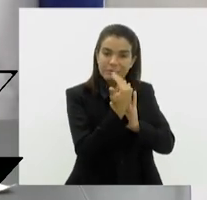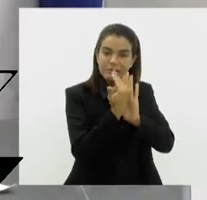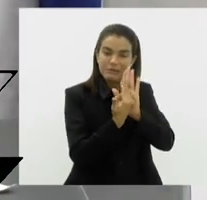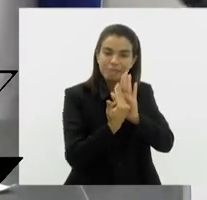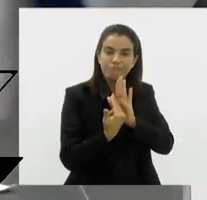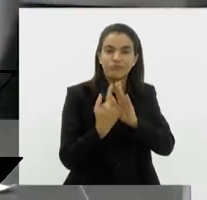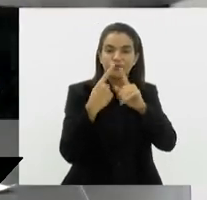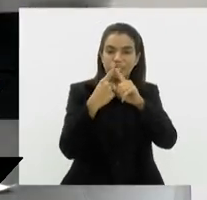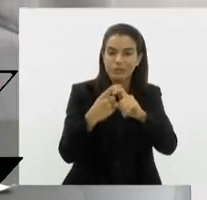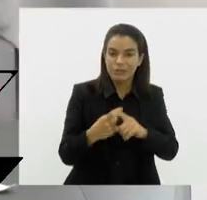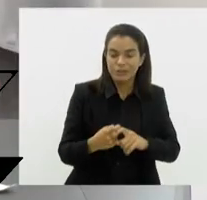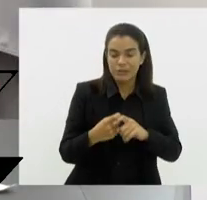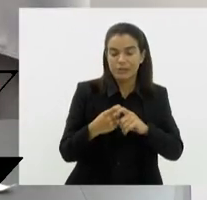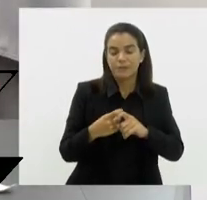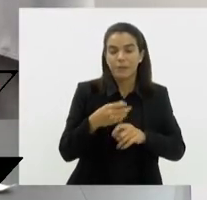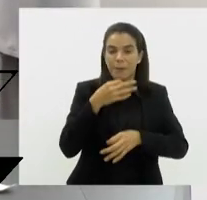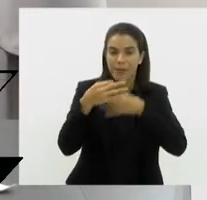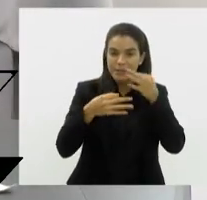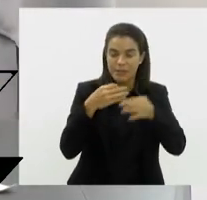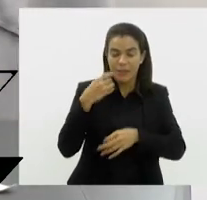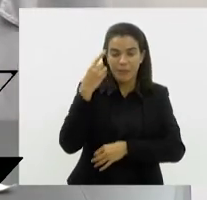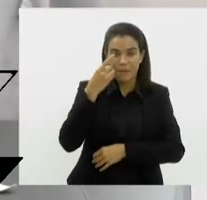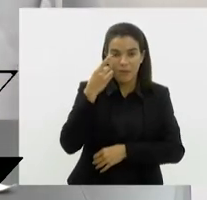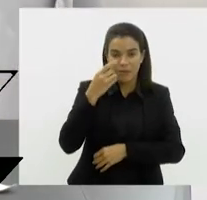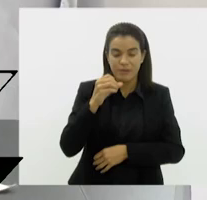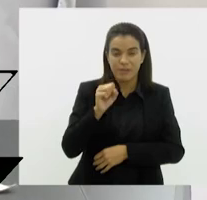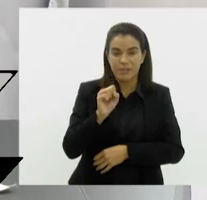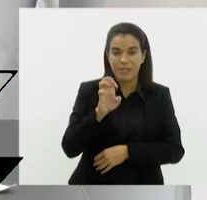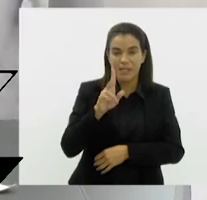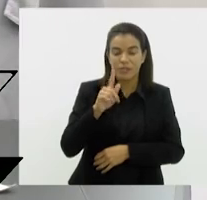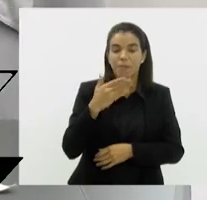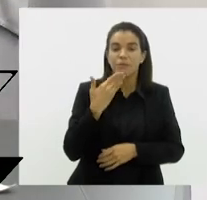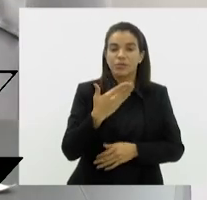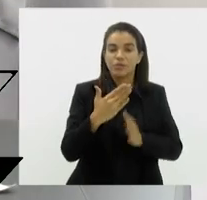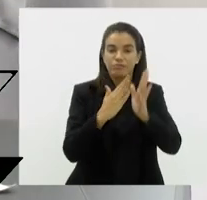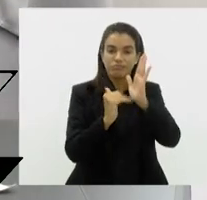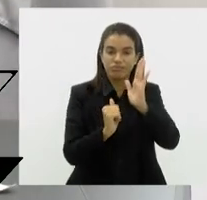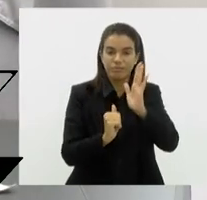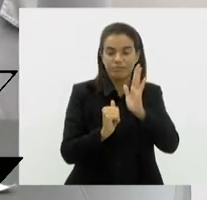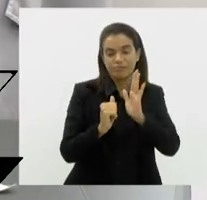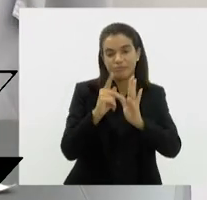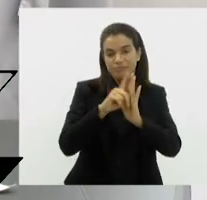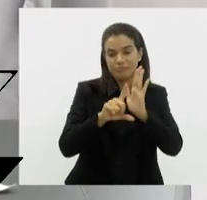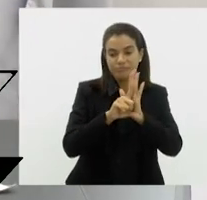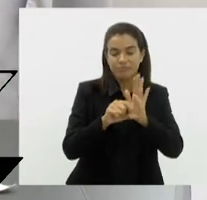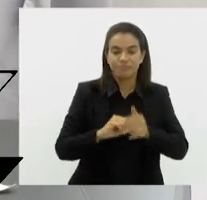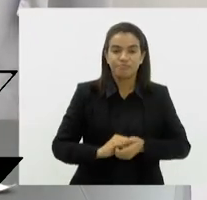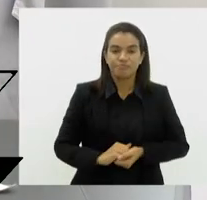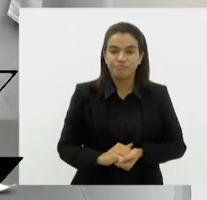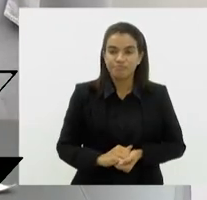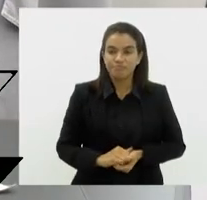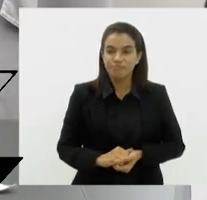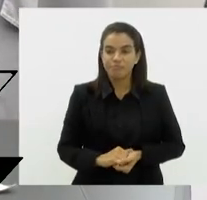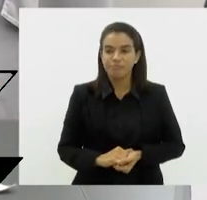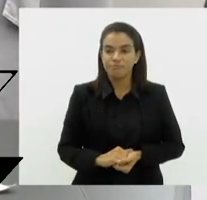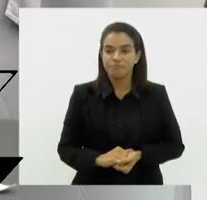ideologia similar para aparecer. Deputado Dr. Serginho. O presidente, o autor pediu a retirada de pauta do PL. Projeto retirado de